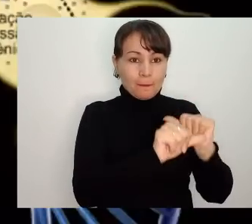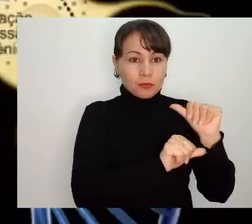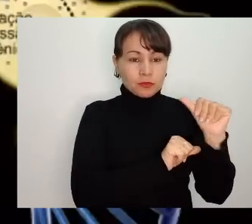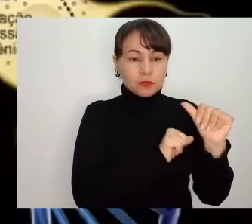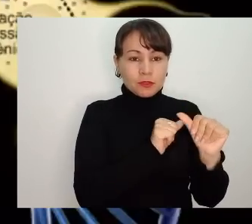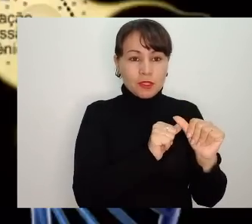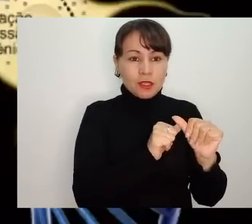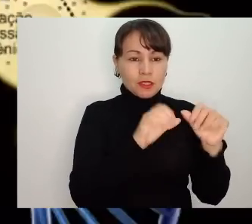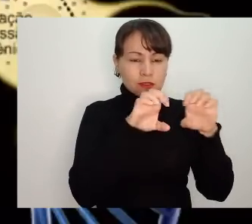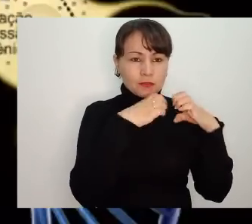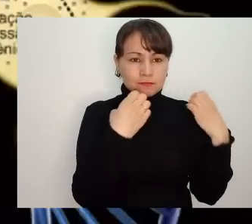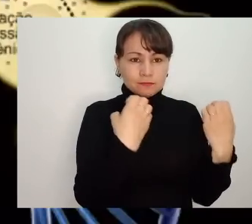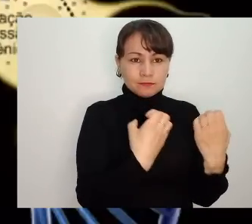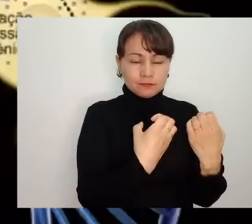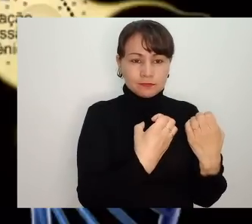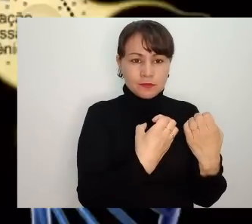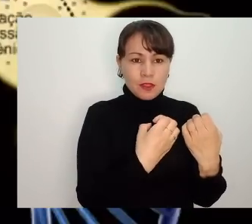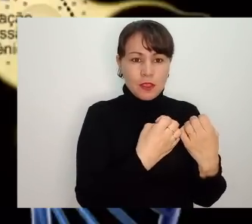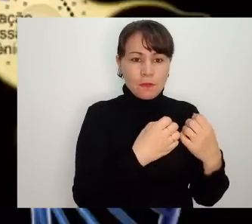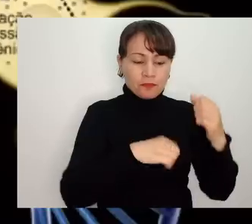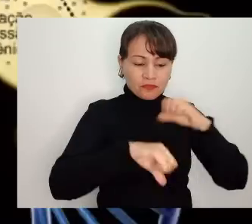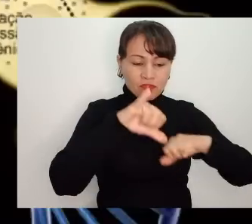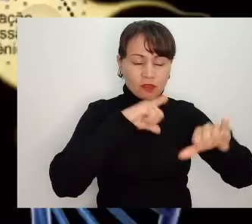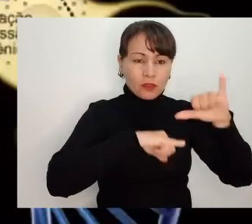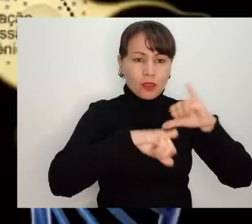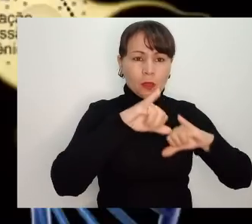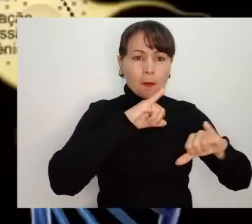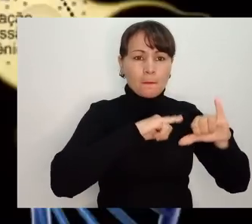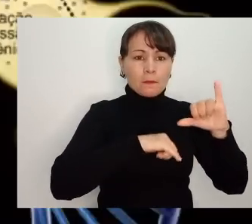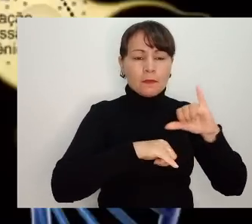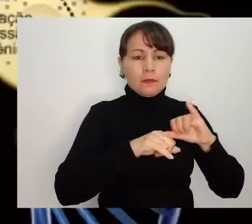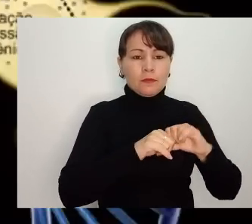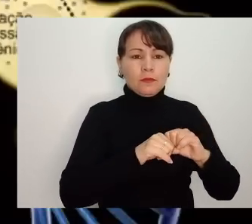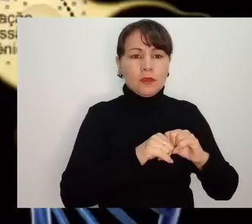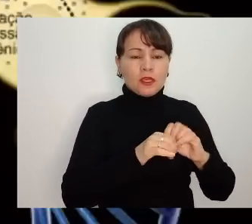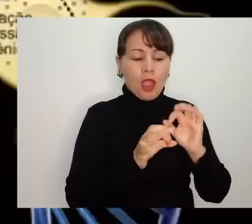uma mudança estrutural, química,